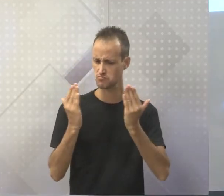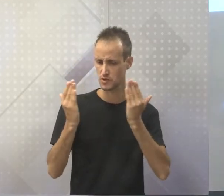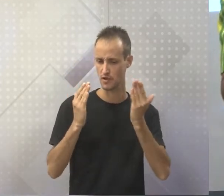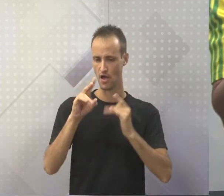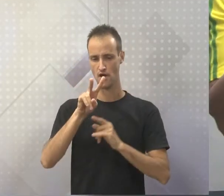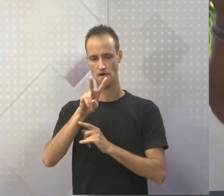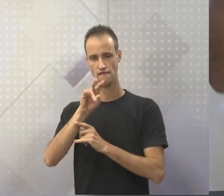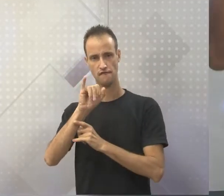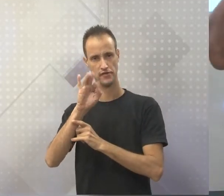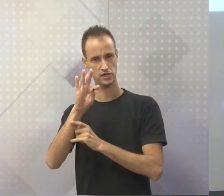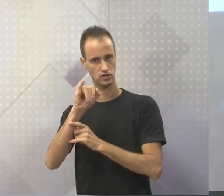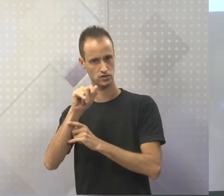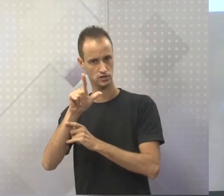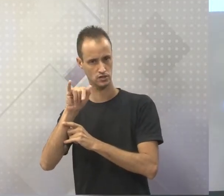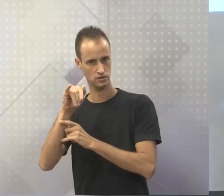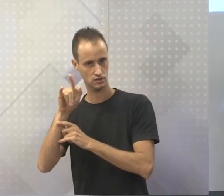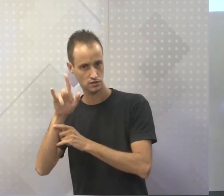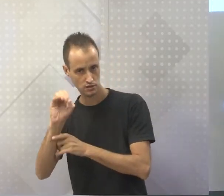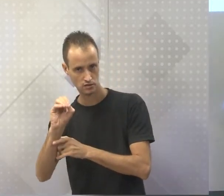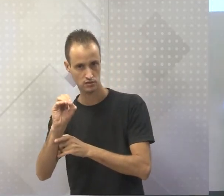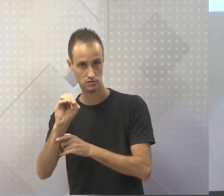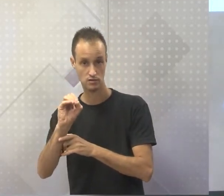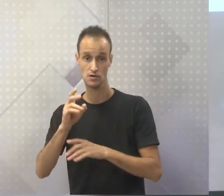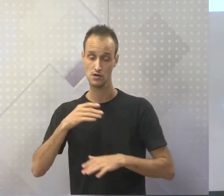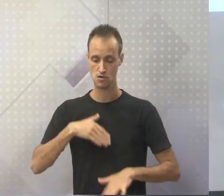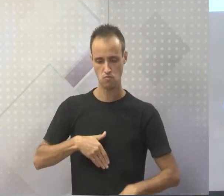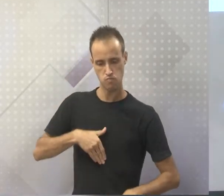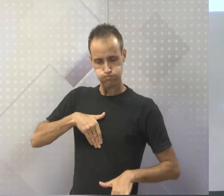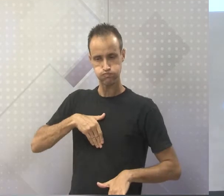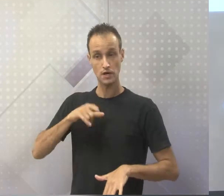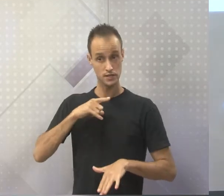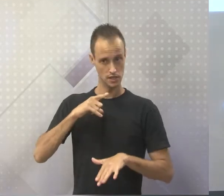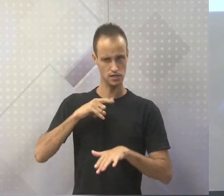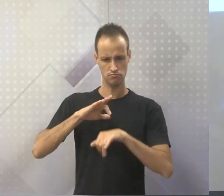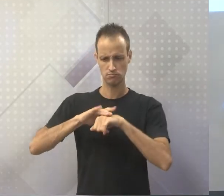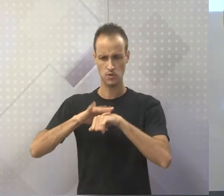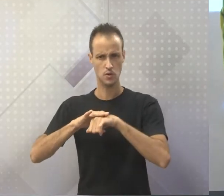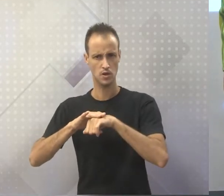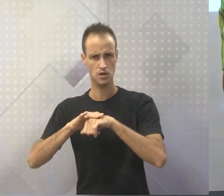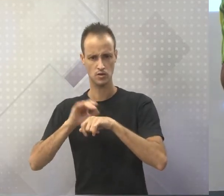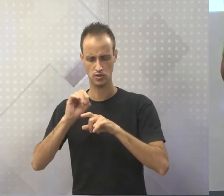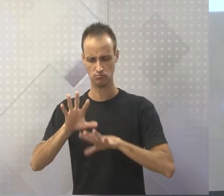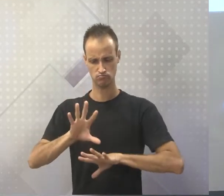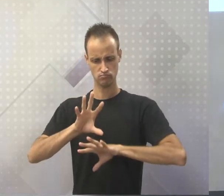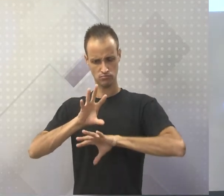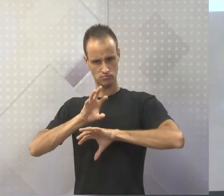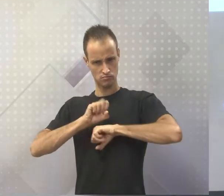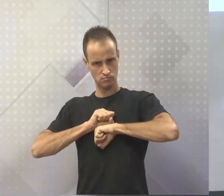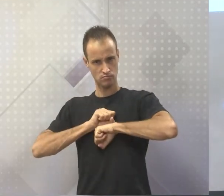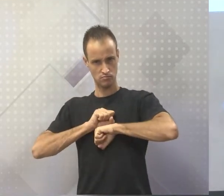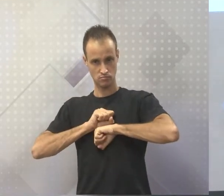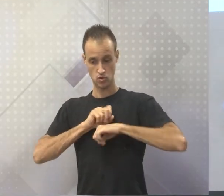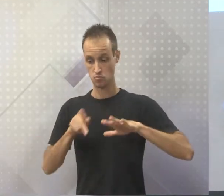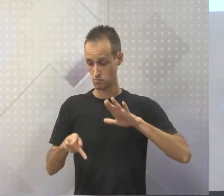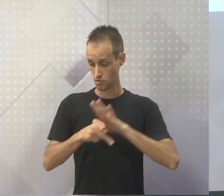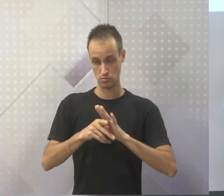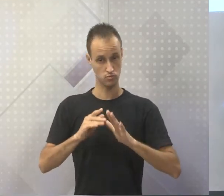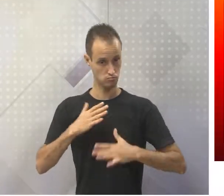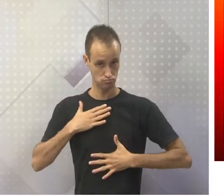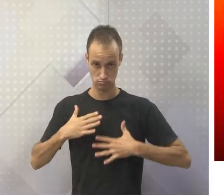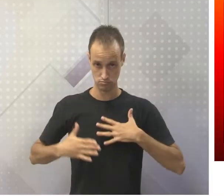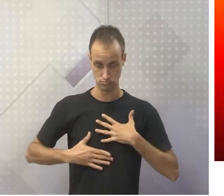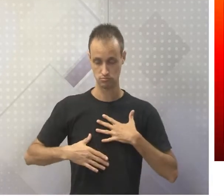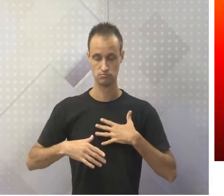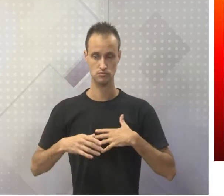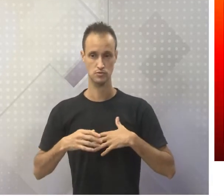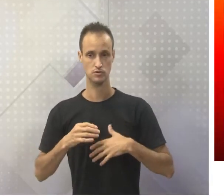vitiligo é uma doença que falavam que Michael Jackson tinha, que é uma doença autoimune, é uma doença gerada do próprio corpo.